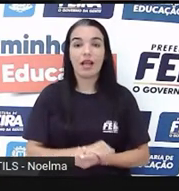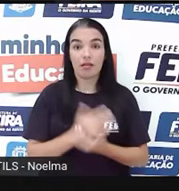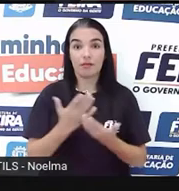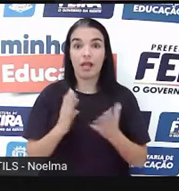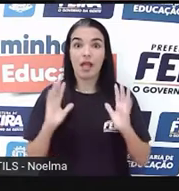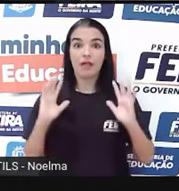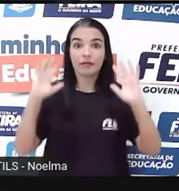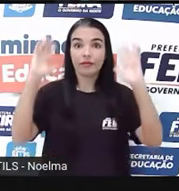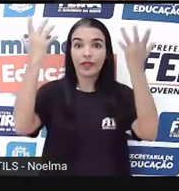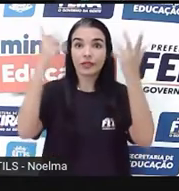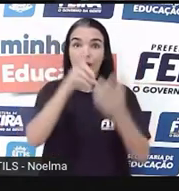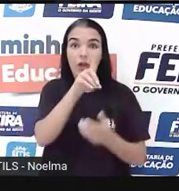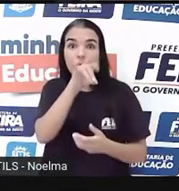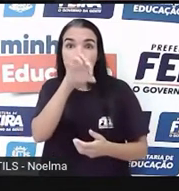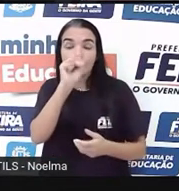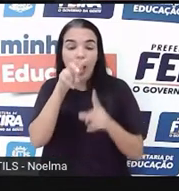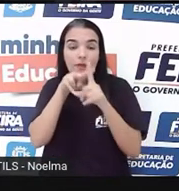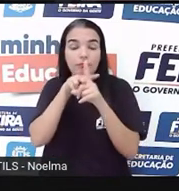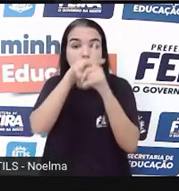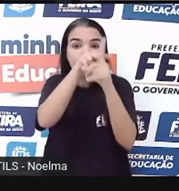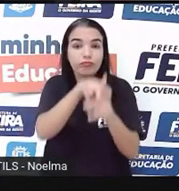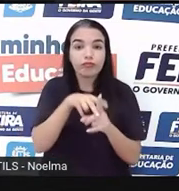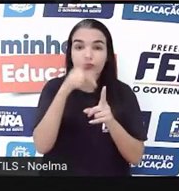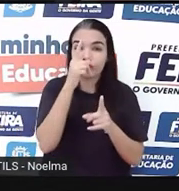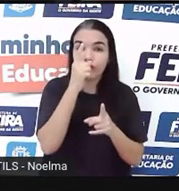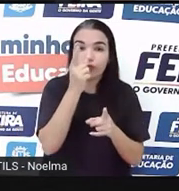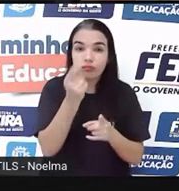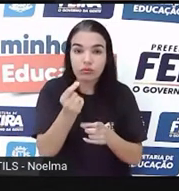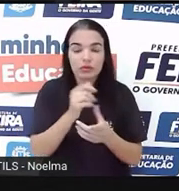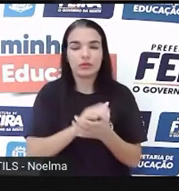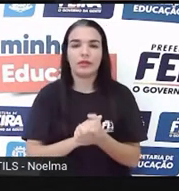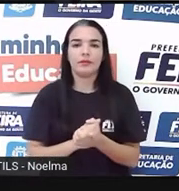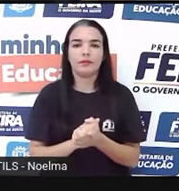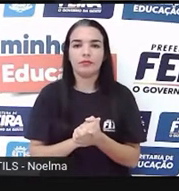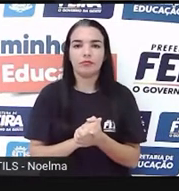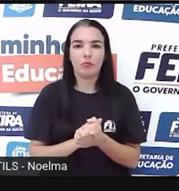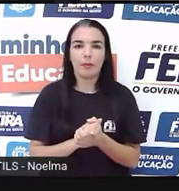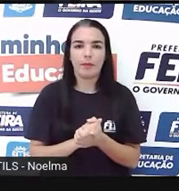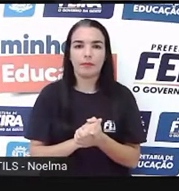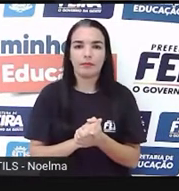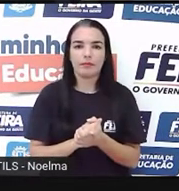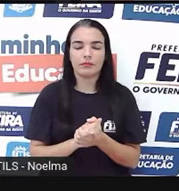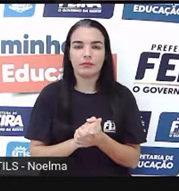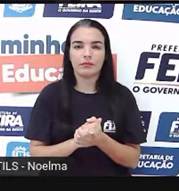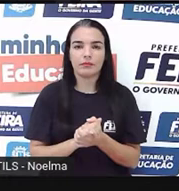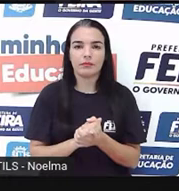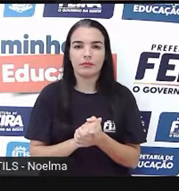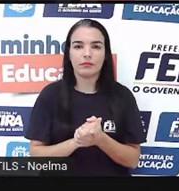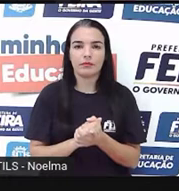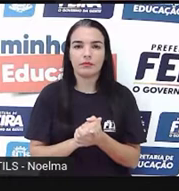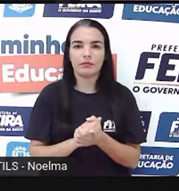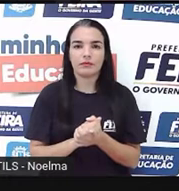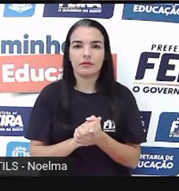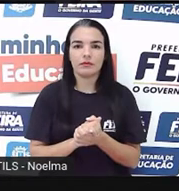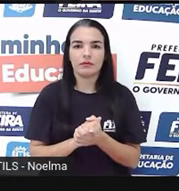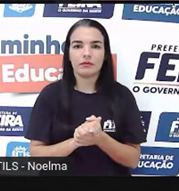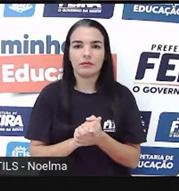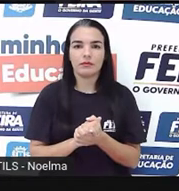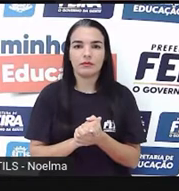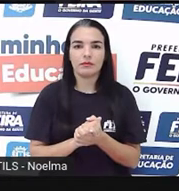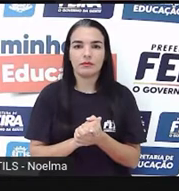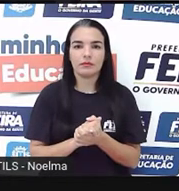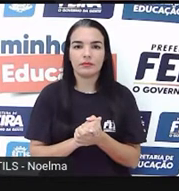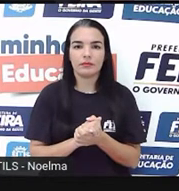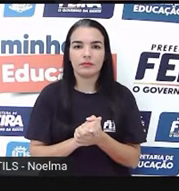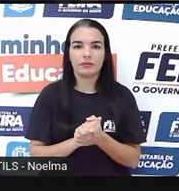Halloween, October 31st. Is Halloween. Halloween is a